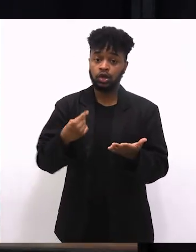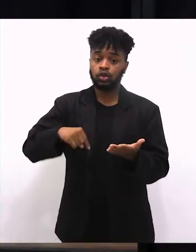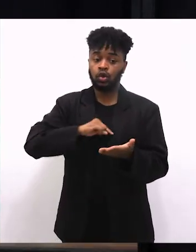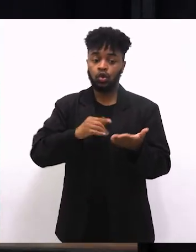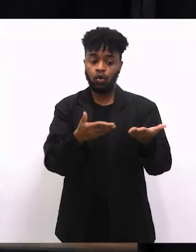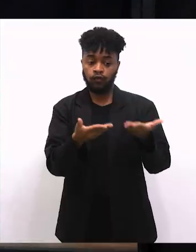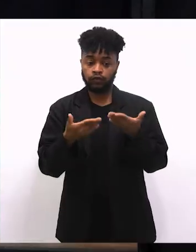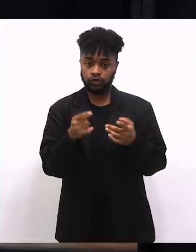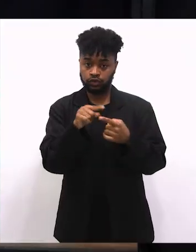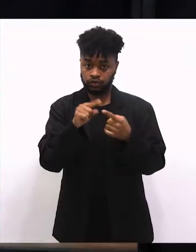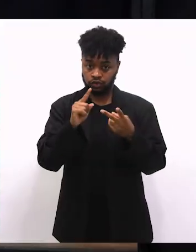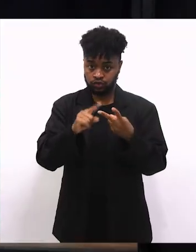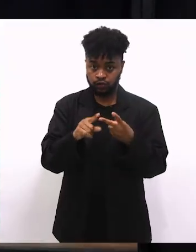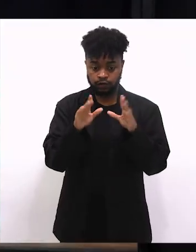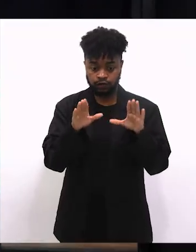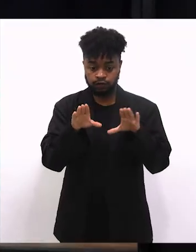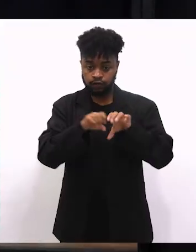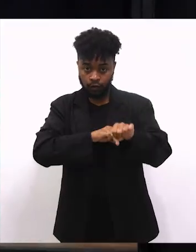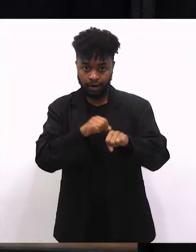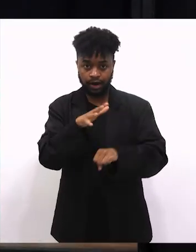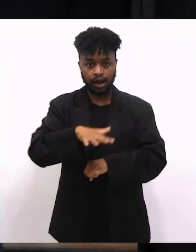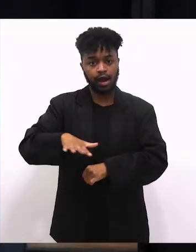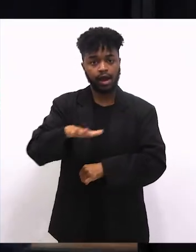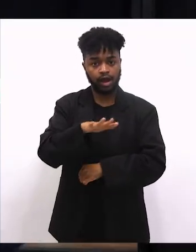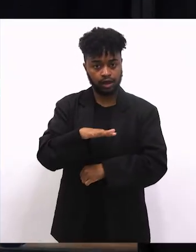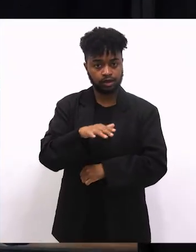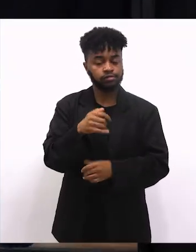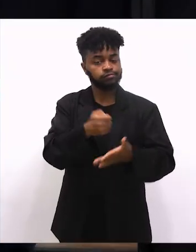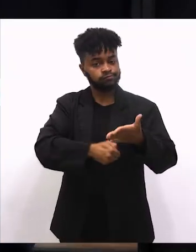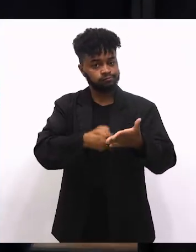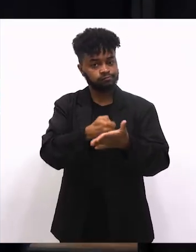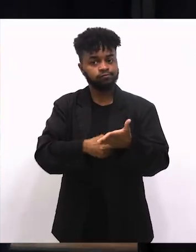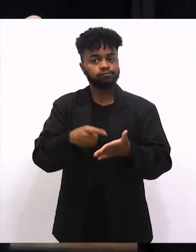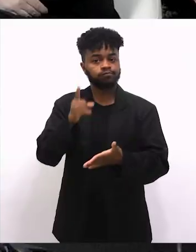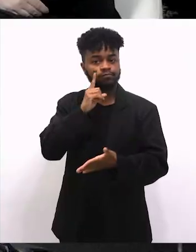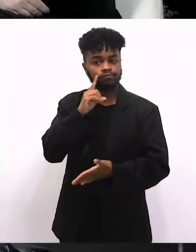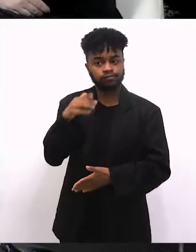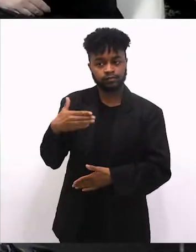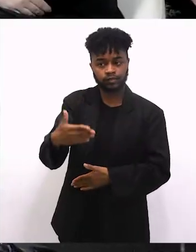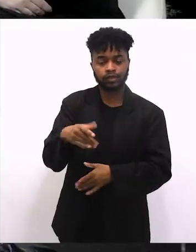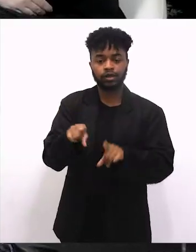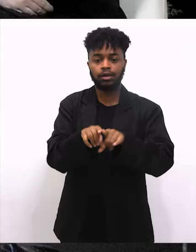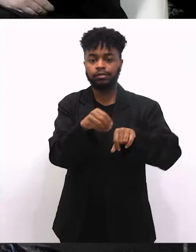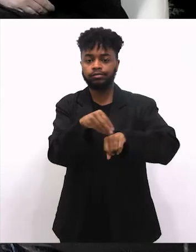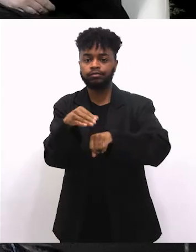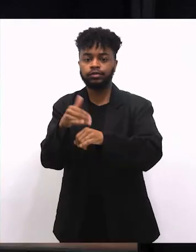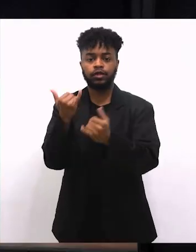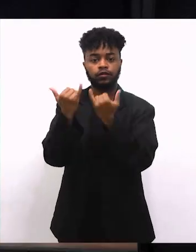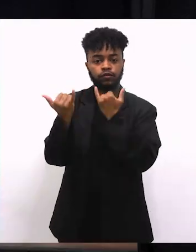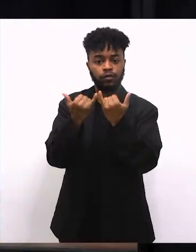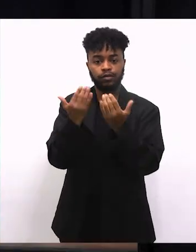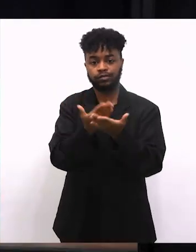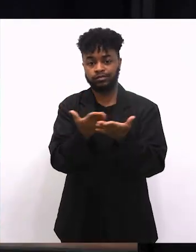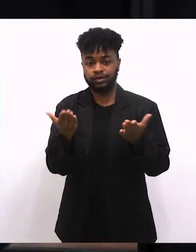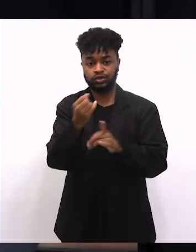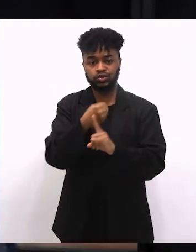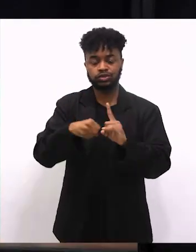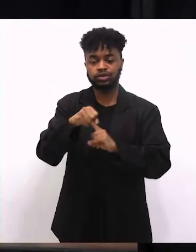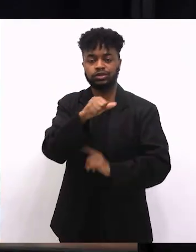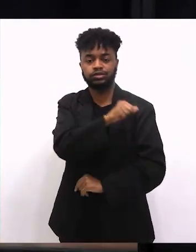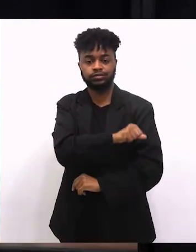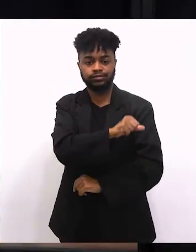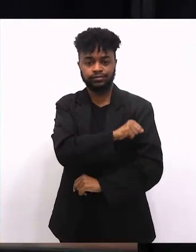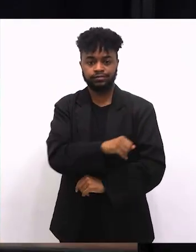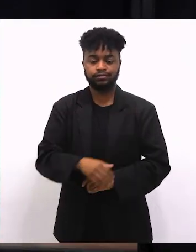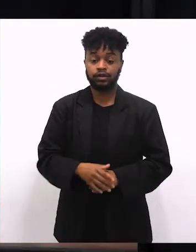para isso a gente trouxe aqui duas especialistas, duas pessoas que estão na linha de frente e que deixaram aqui um recado muito importante para a